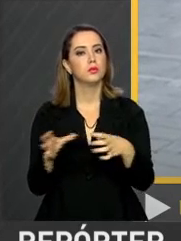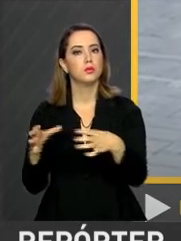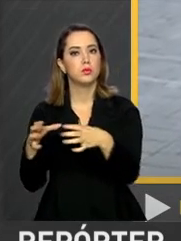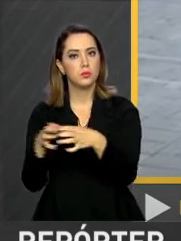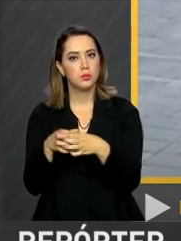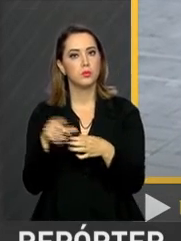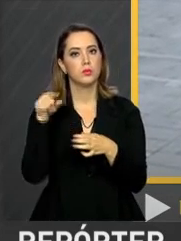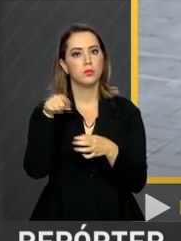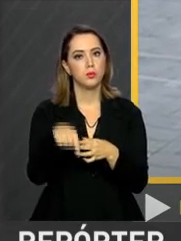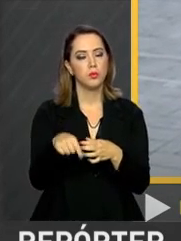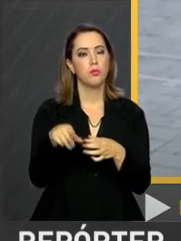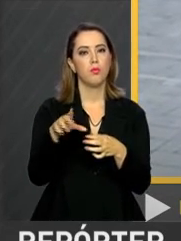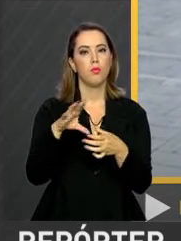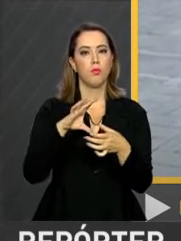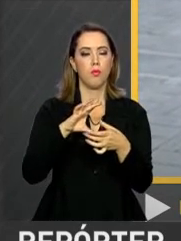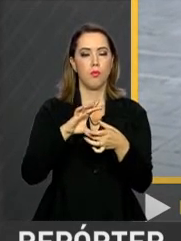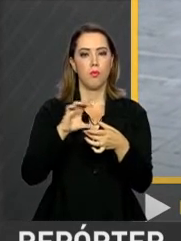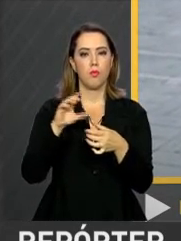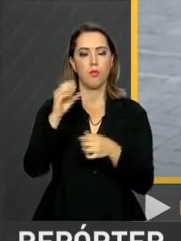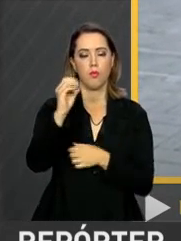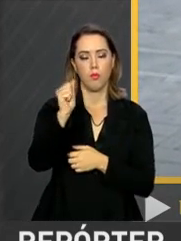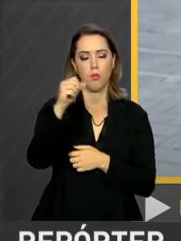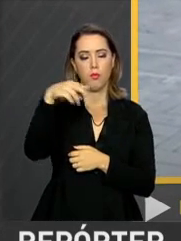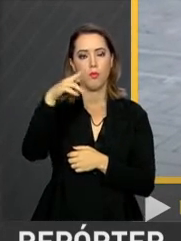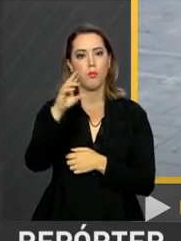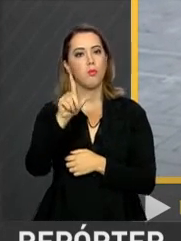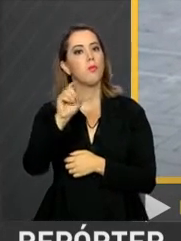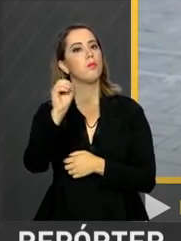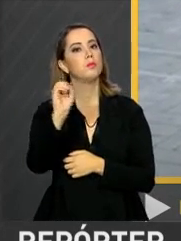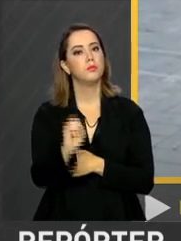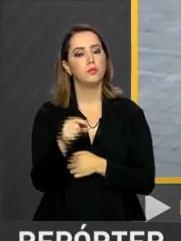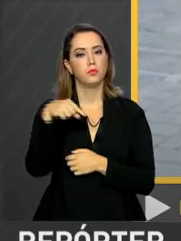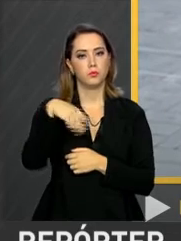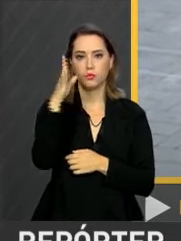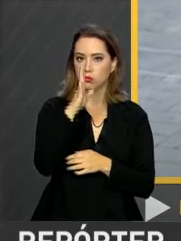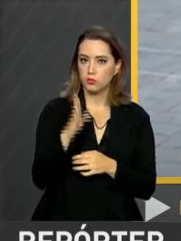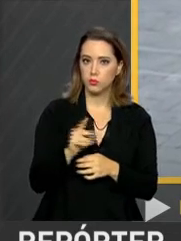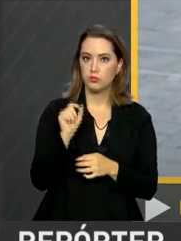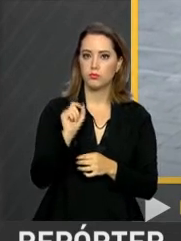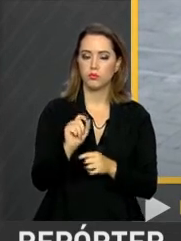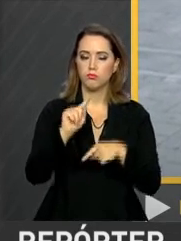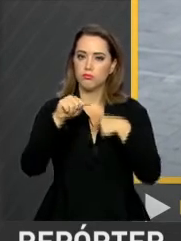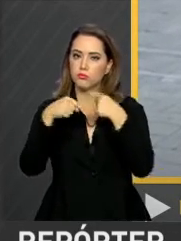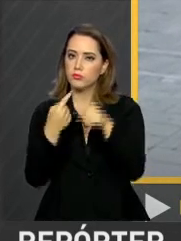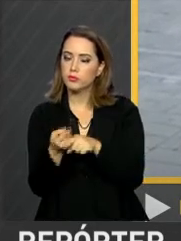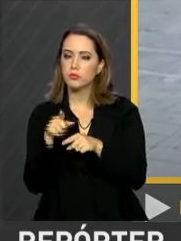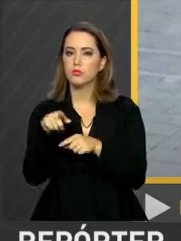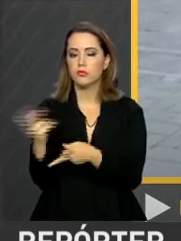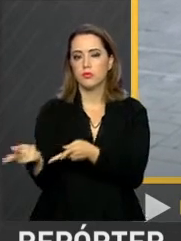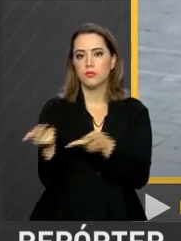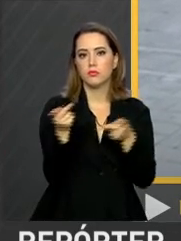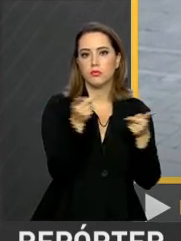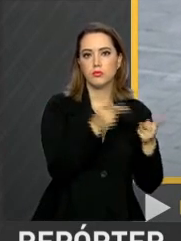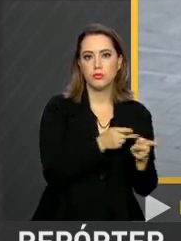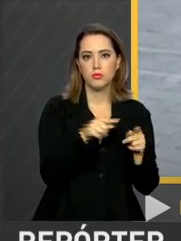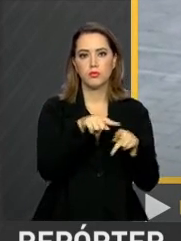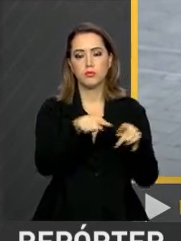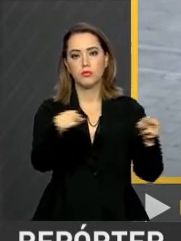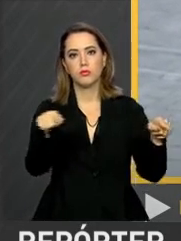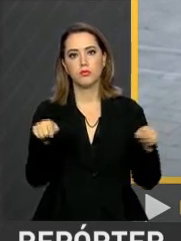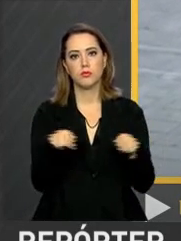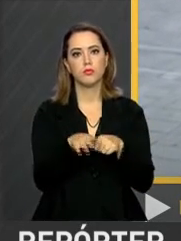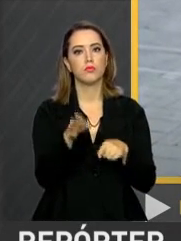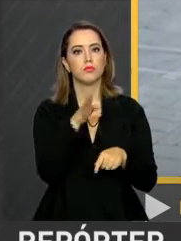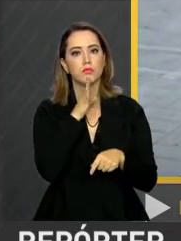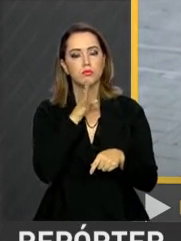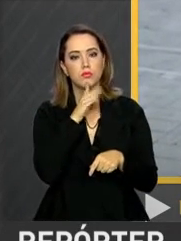o presidente carlos arthur nuzman depois xuxa grêmio vai visitar arenas esportivas aqui do